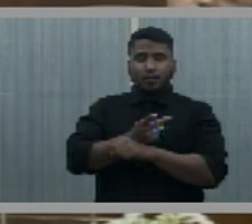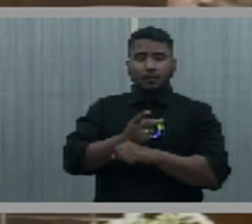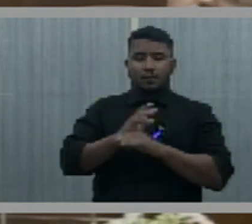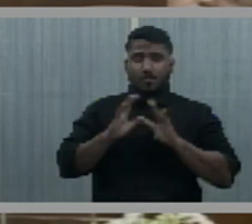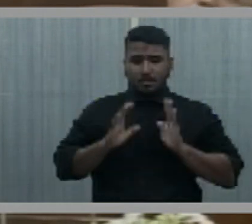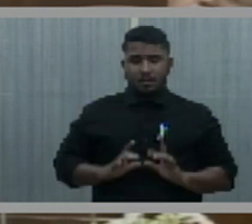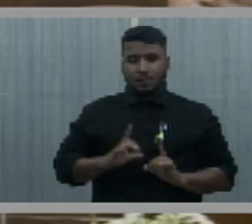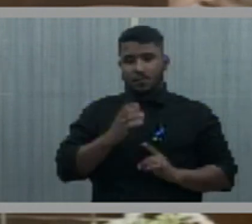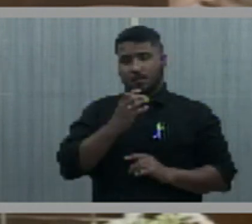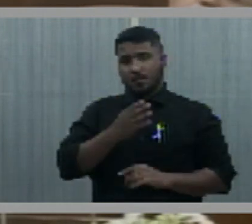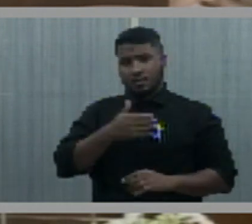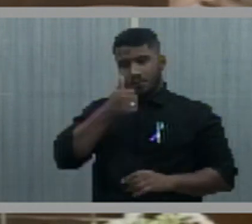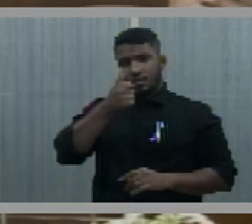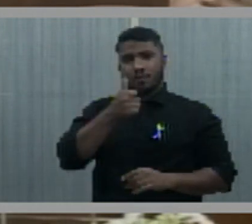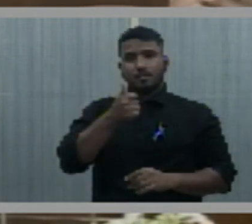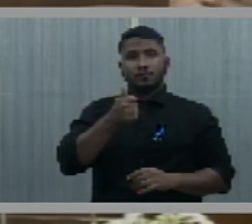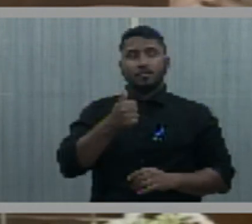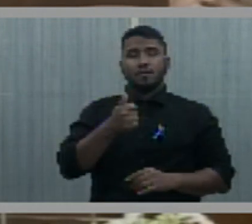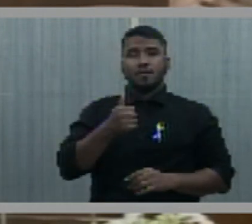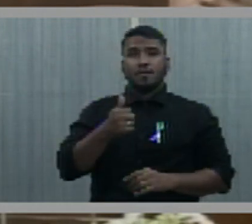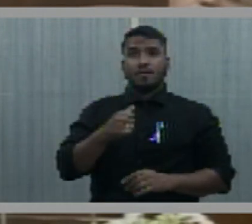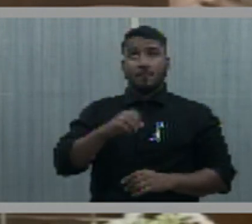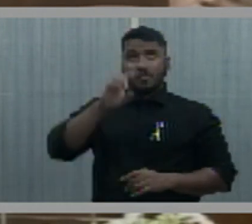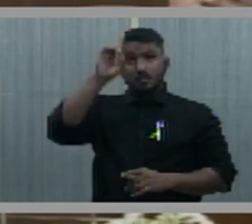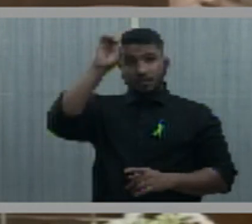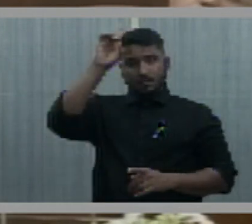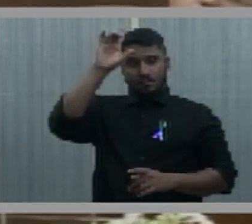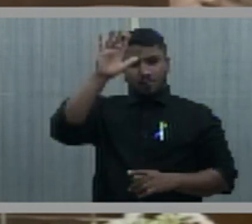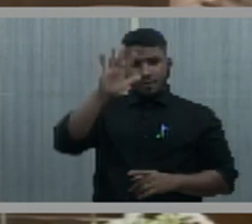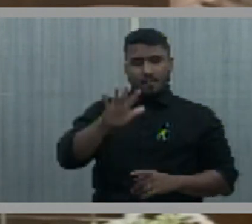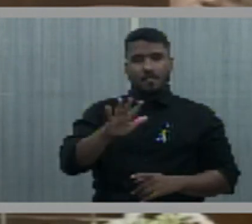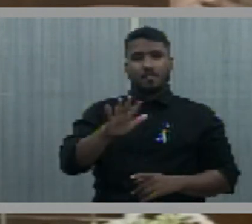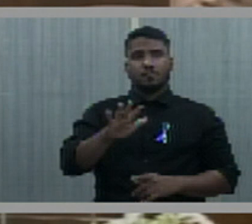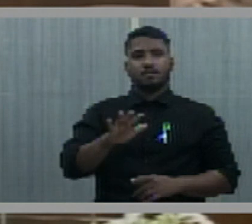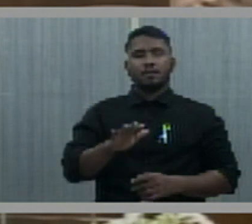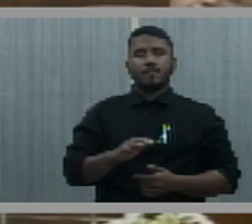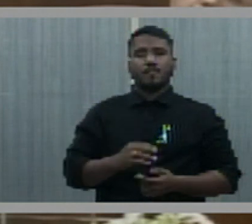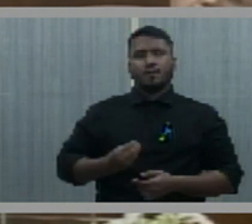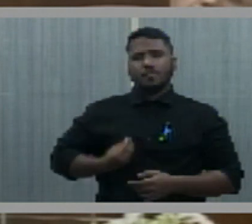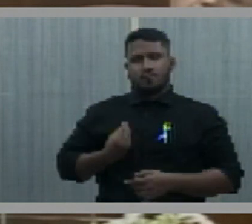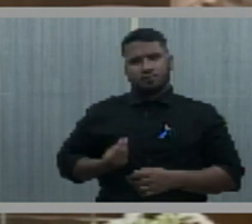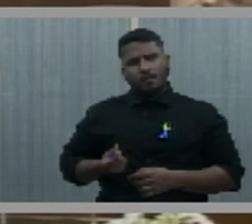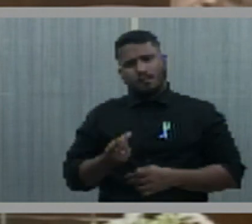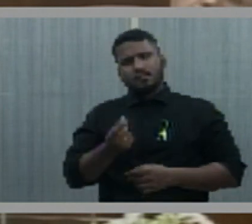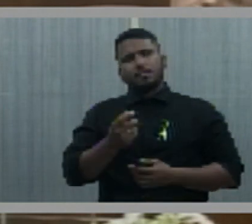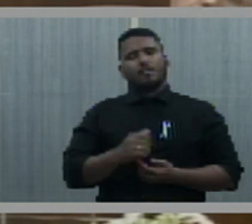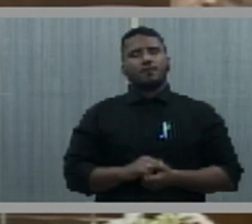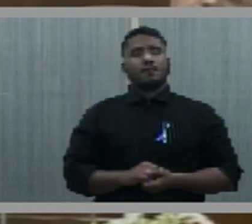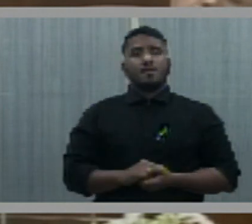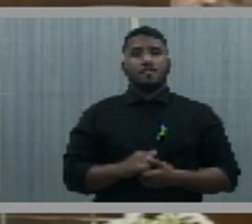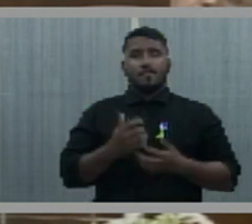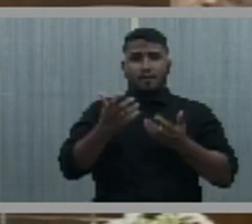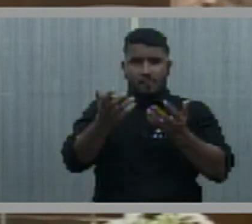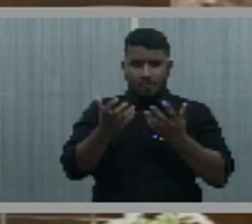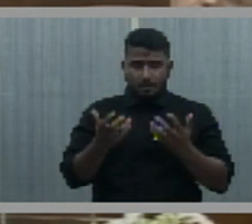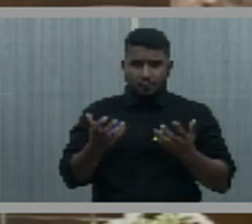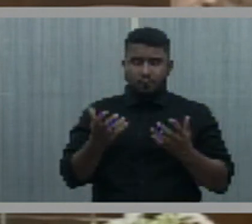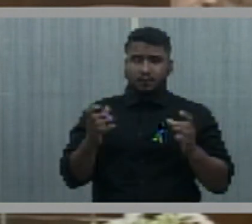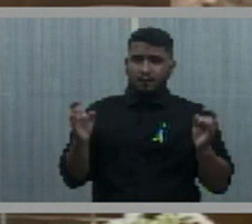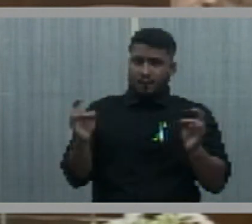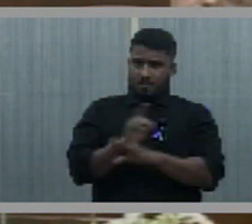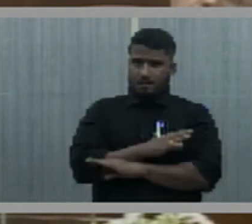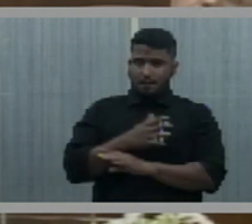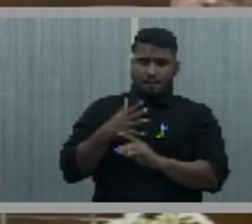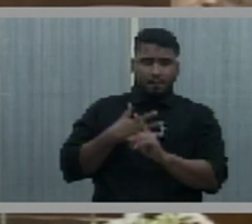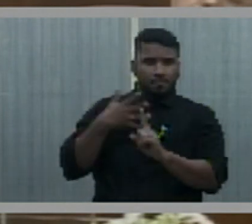definitiva, construindo desde já o reino de Deus, que se dará em plenitude. Quero, meus irmãos e irmãs, terminar essas minhas